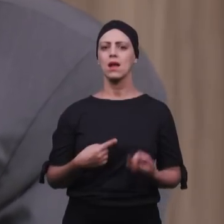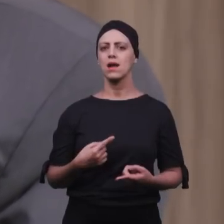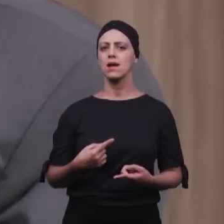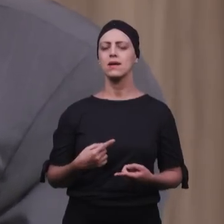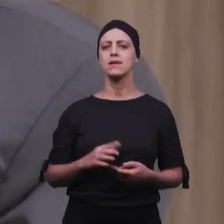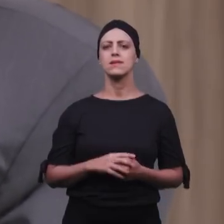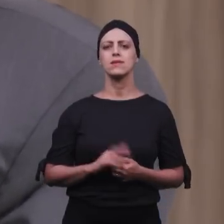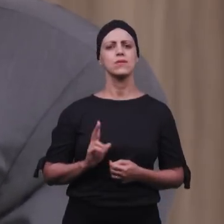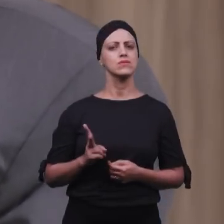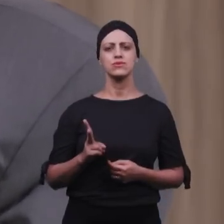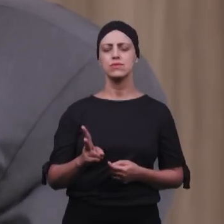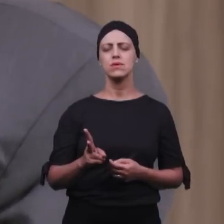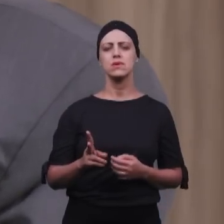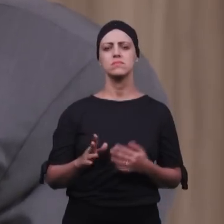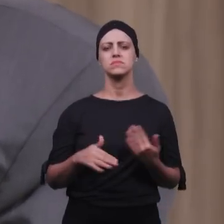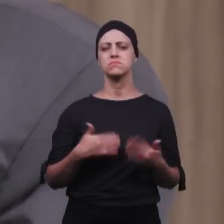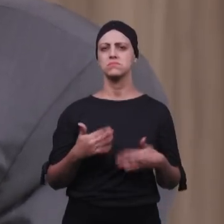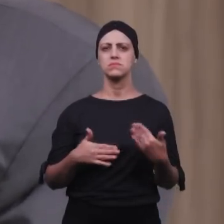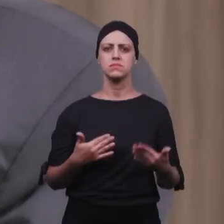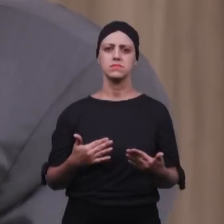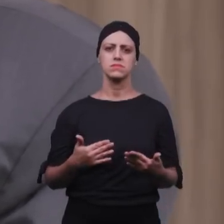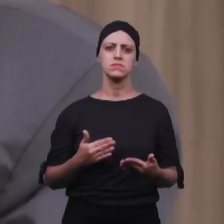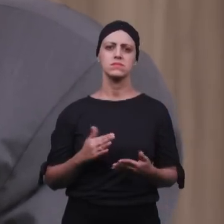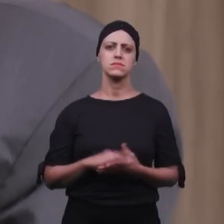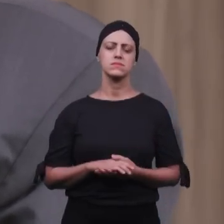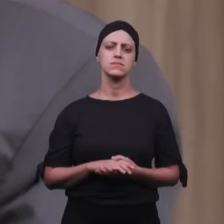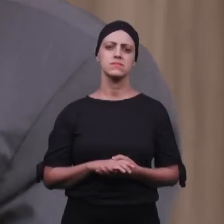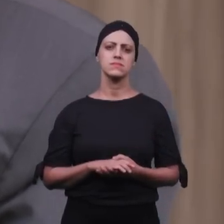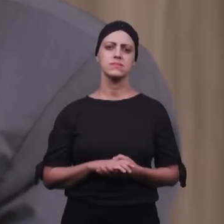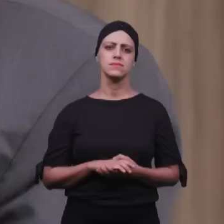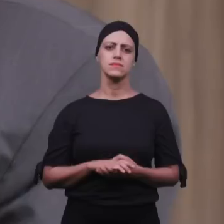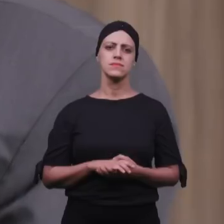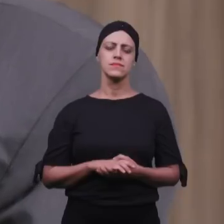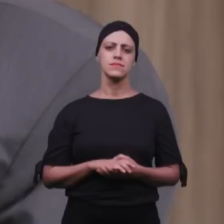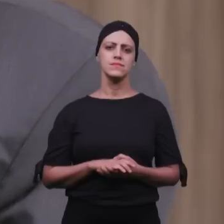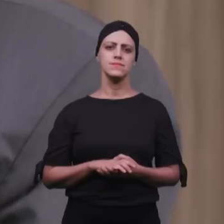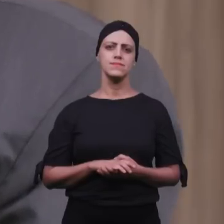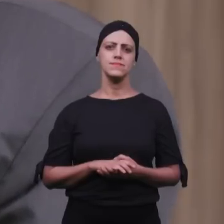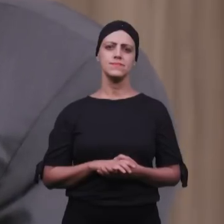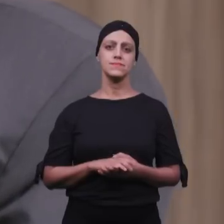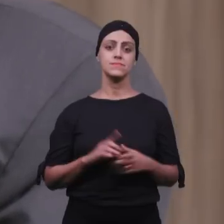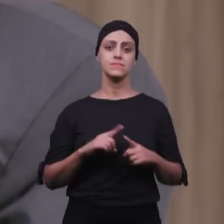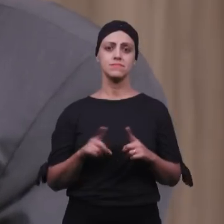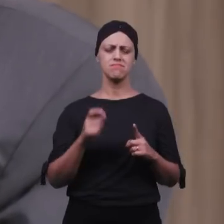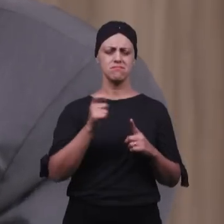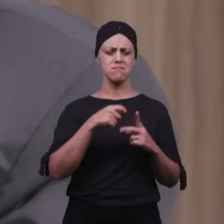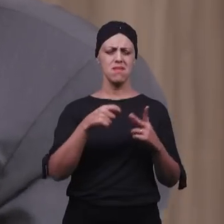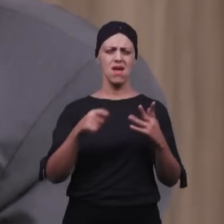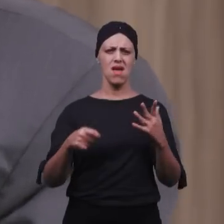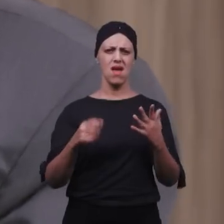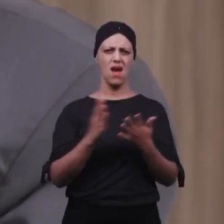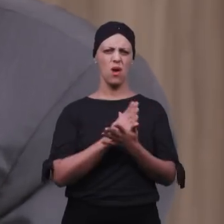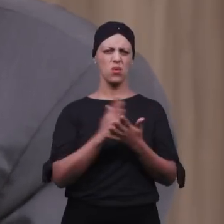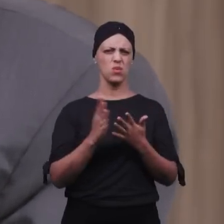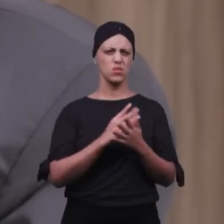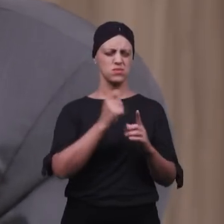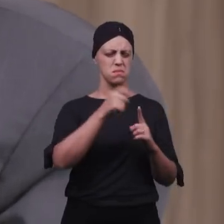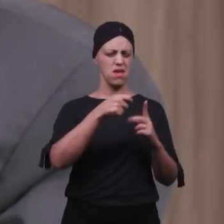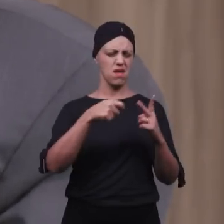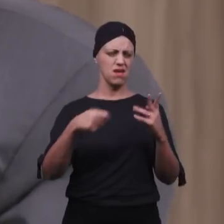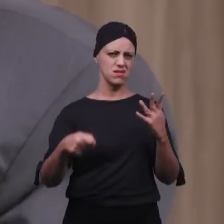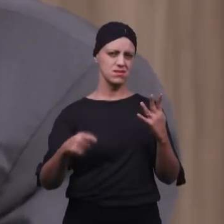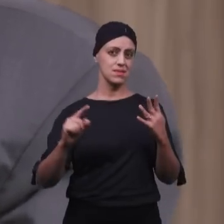nosso trabalho. Glória a Deus. E o interessante é que alguns meses depois, não foi dia, alguns